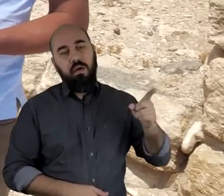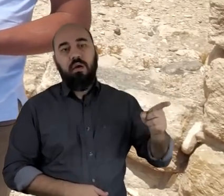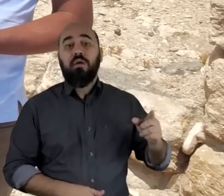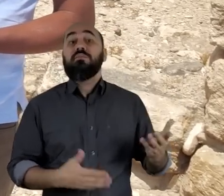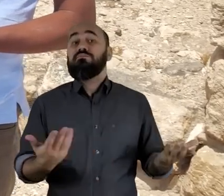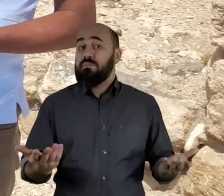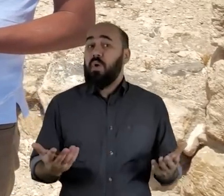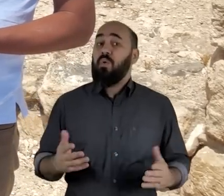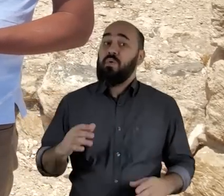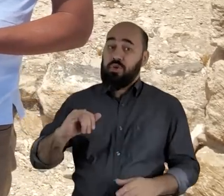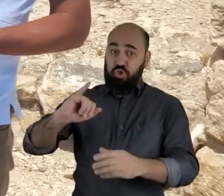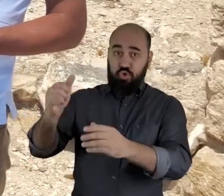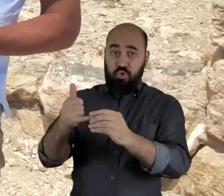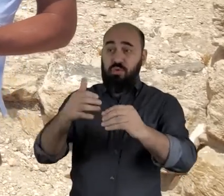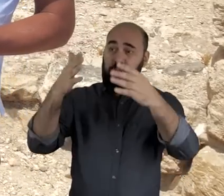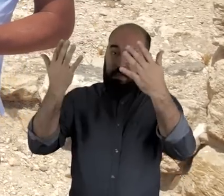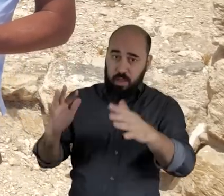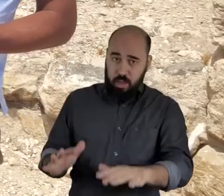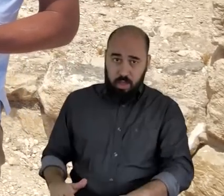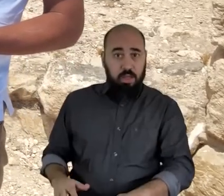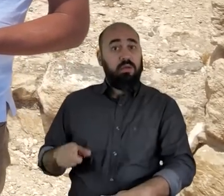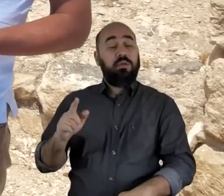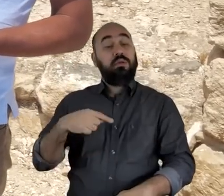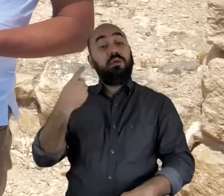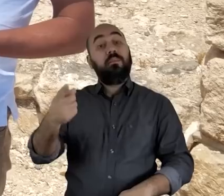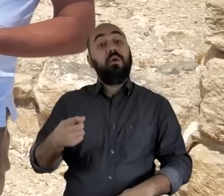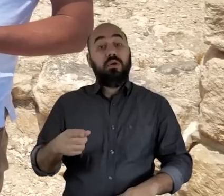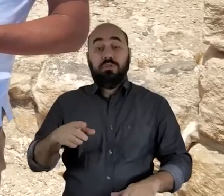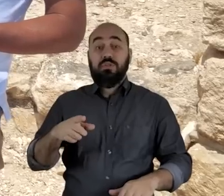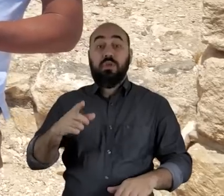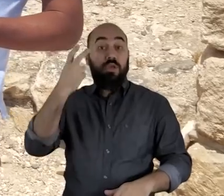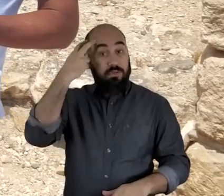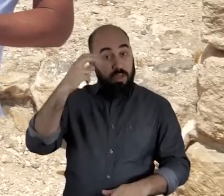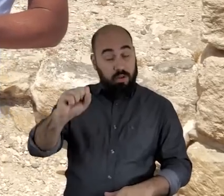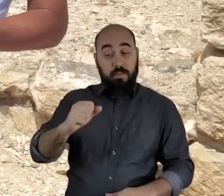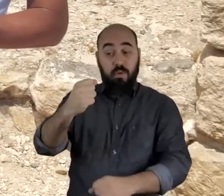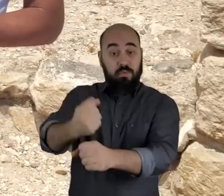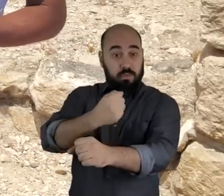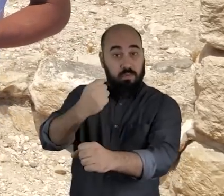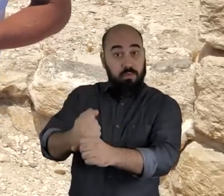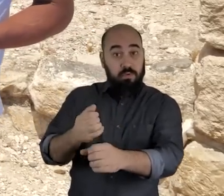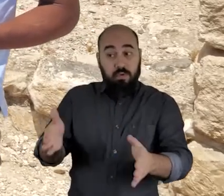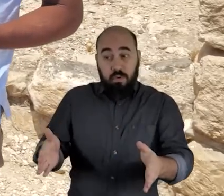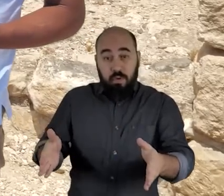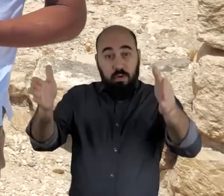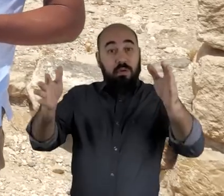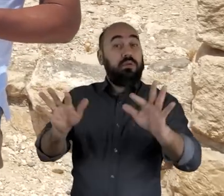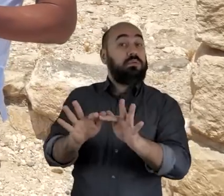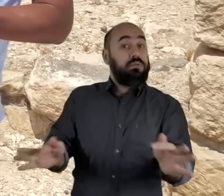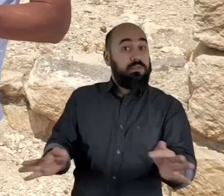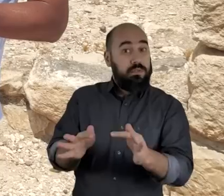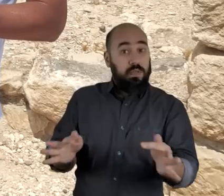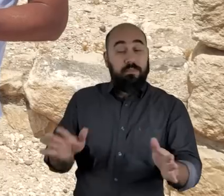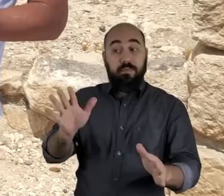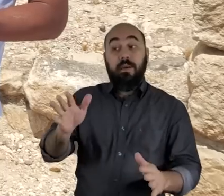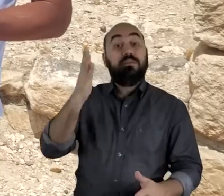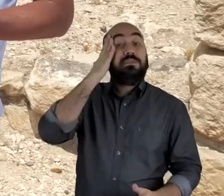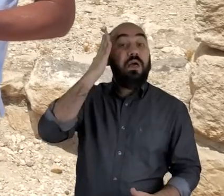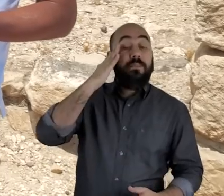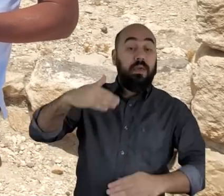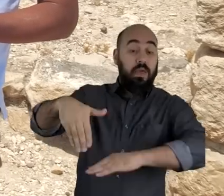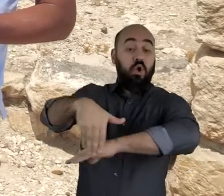a cidade para ser uma fortaleza, demarcando talvez as partes mais fronteiriças do seu reino ou as partes que poderiam ser